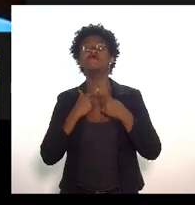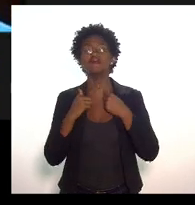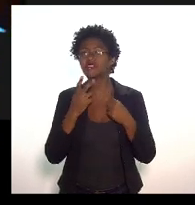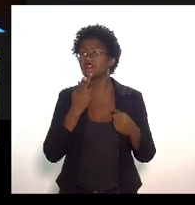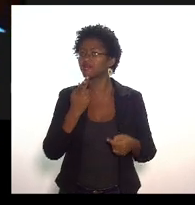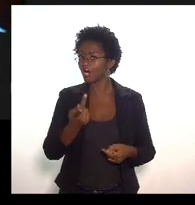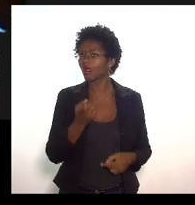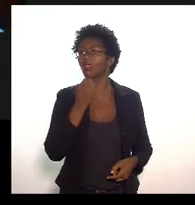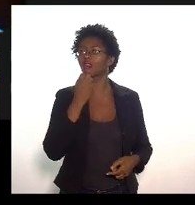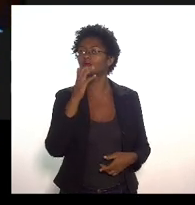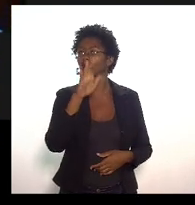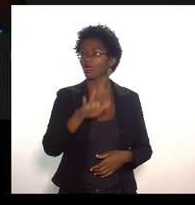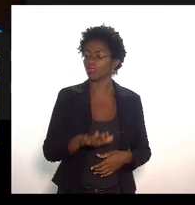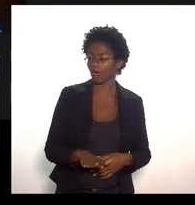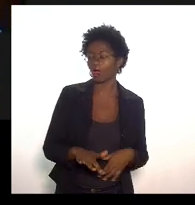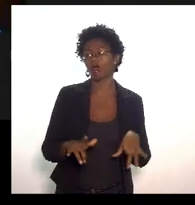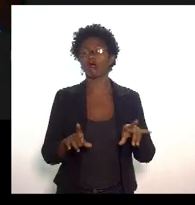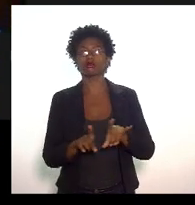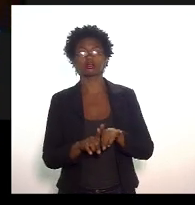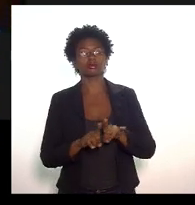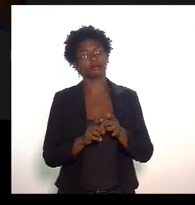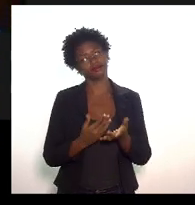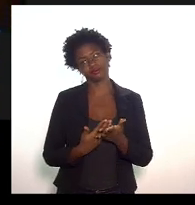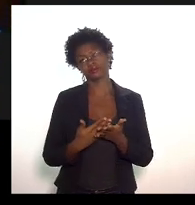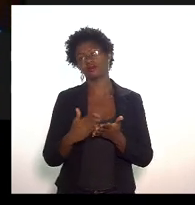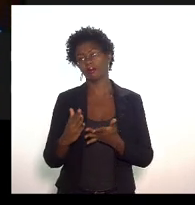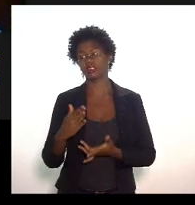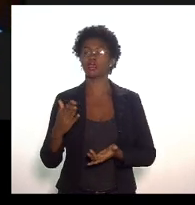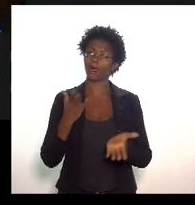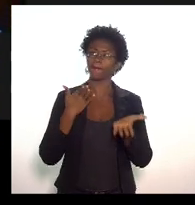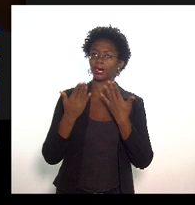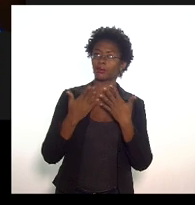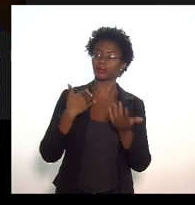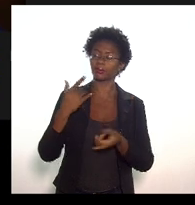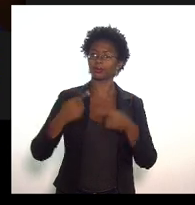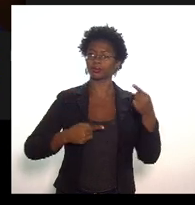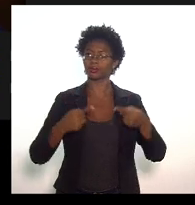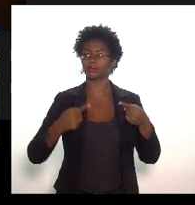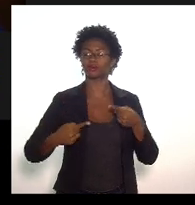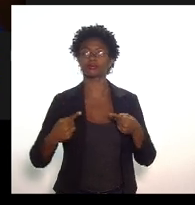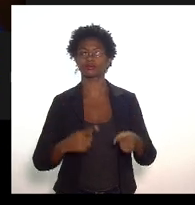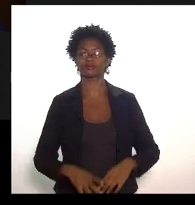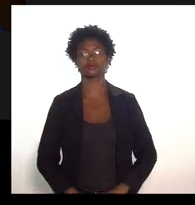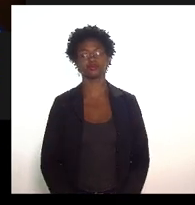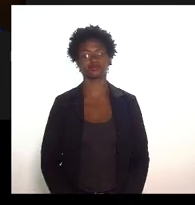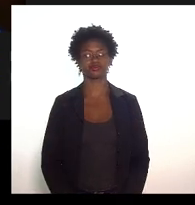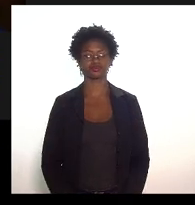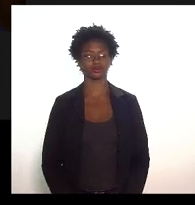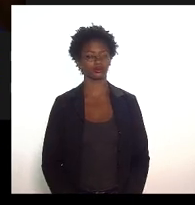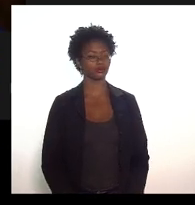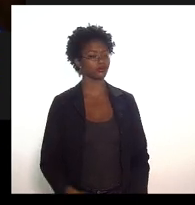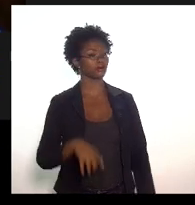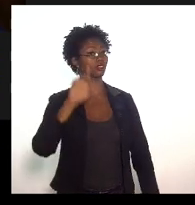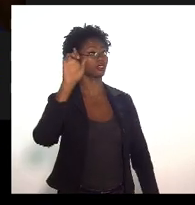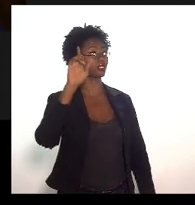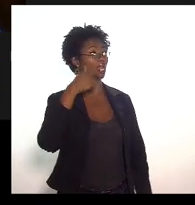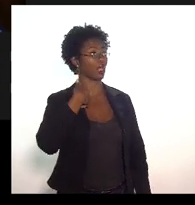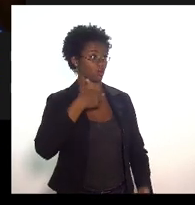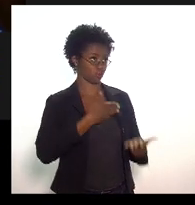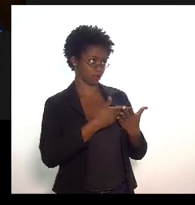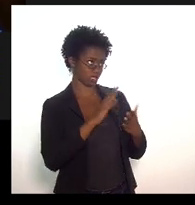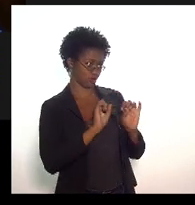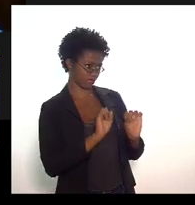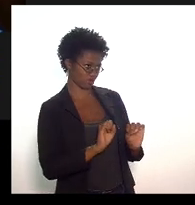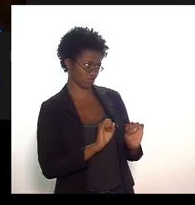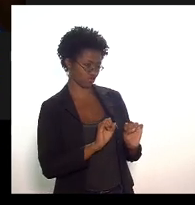boa tarde e já iniciar, né, o nosso bate-papo. Eu vou começar então, Célia.